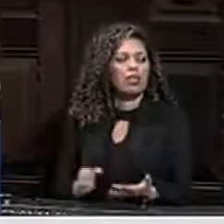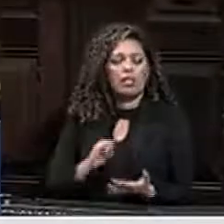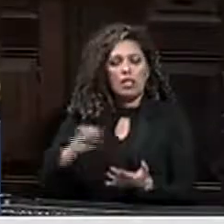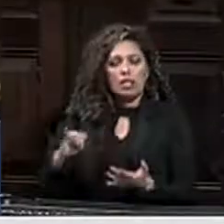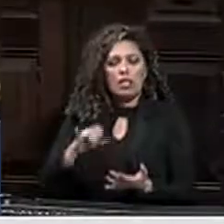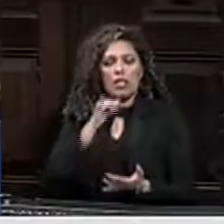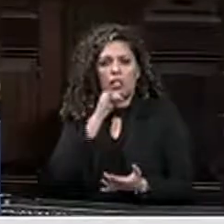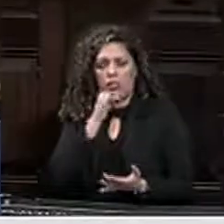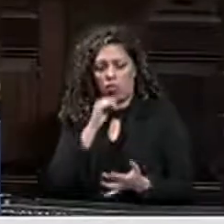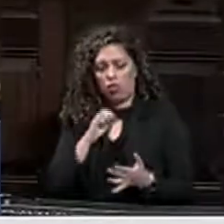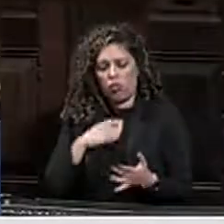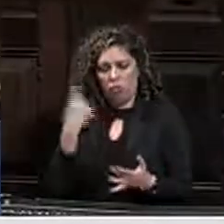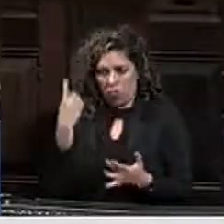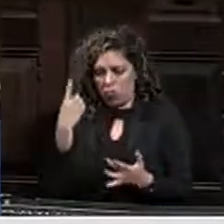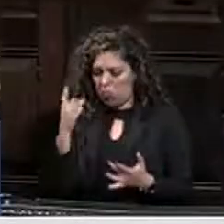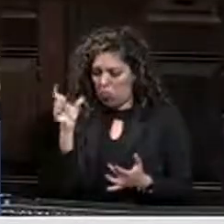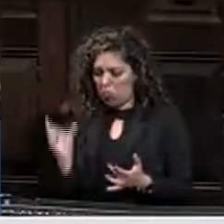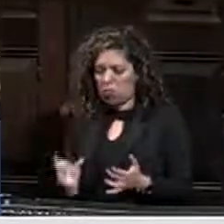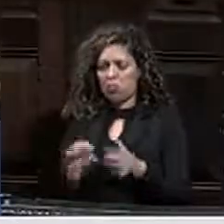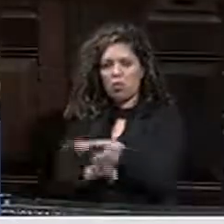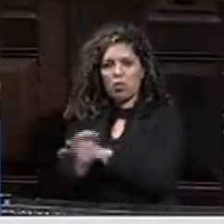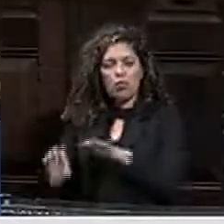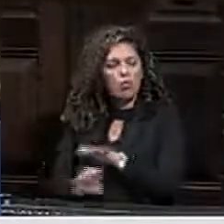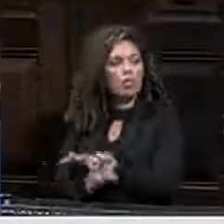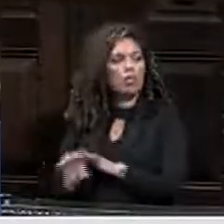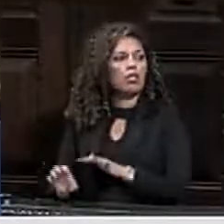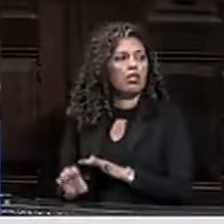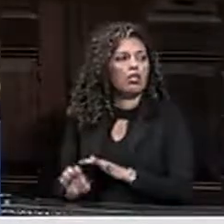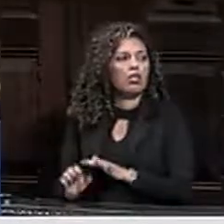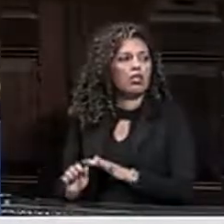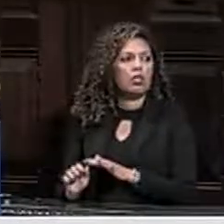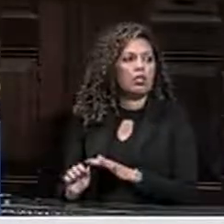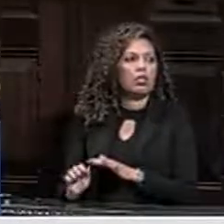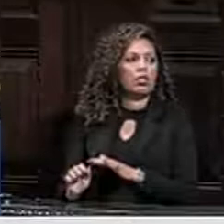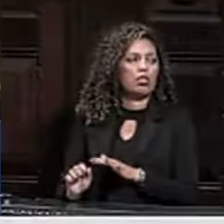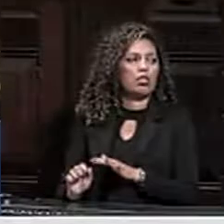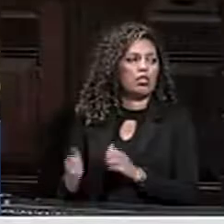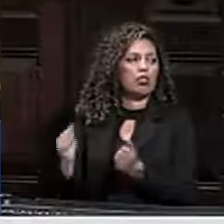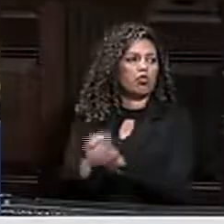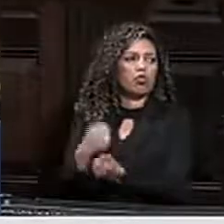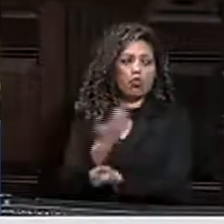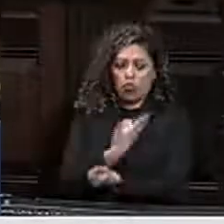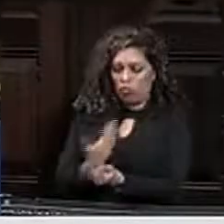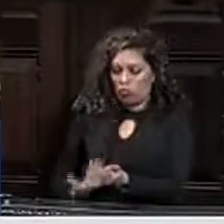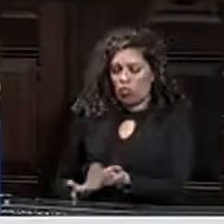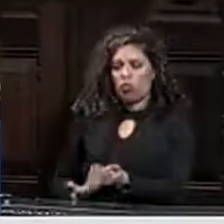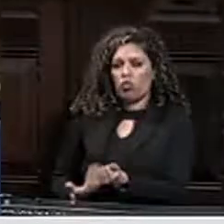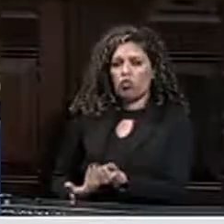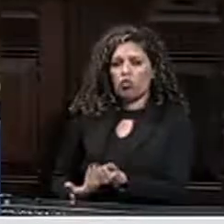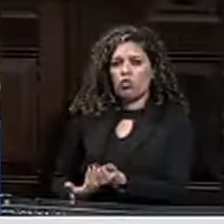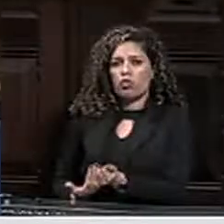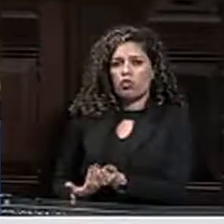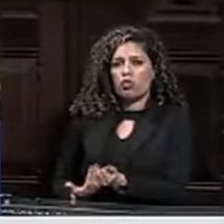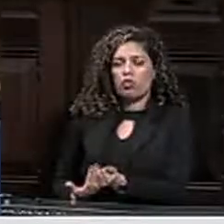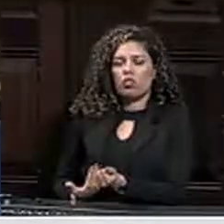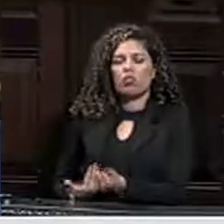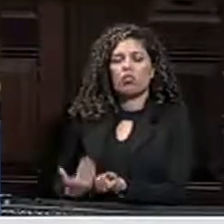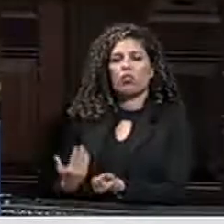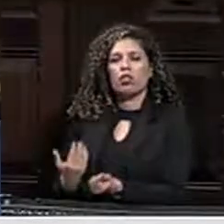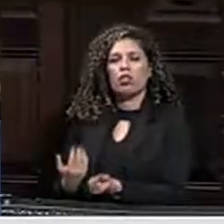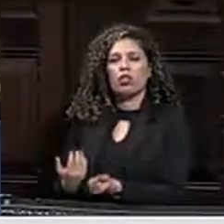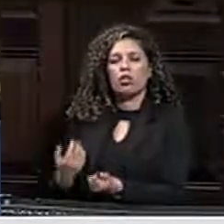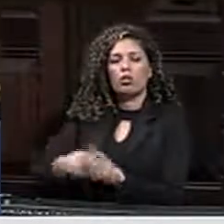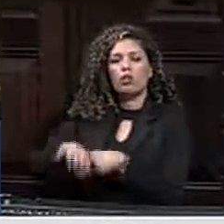empresa, o Estado é devedora dela, e ela é devedor do Estado porque está na lista da dívida